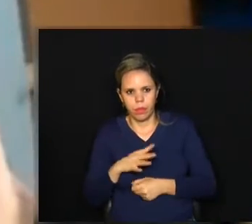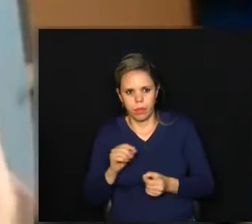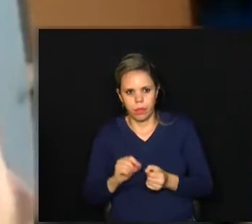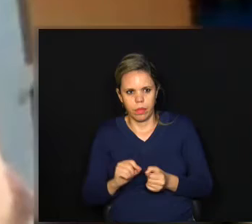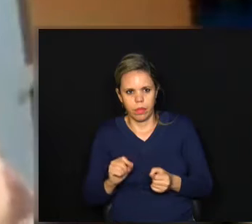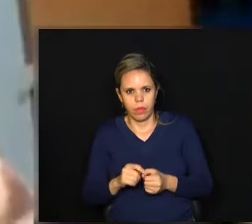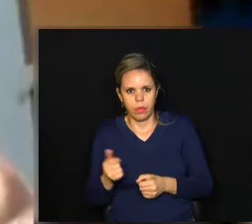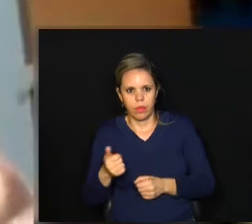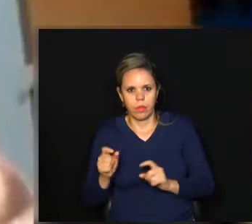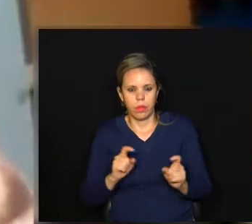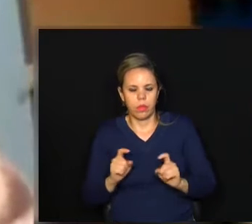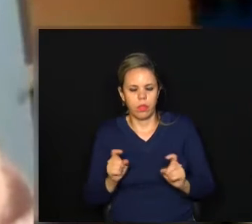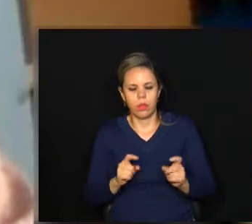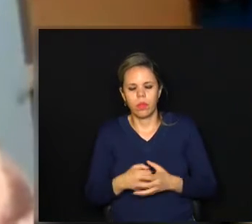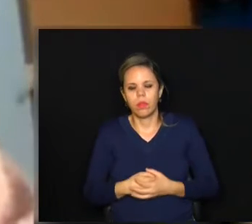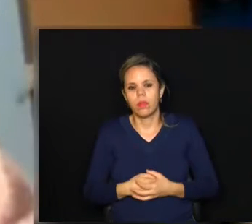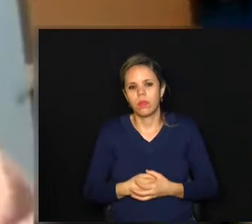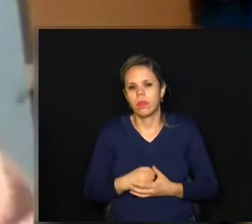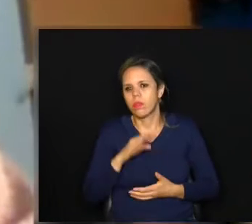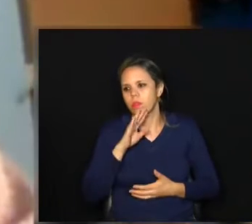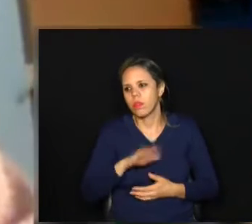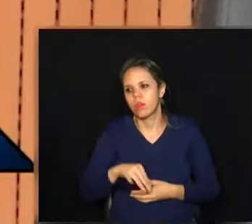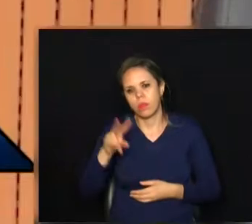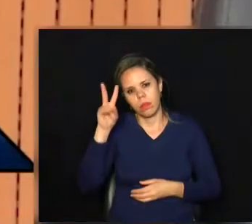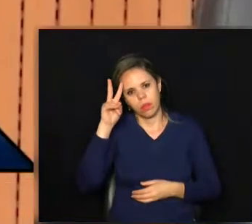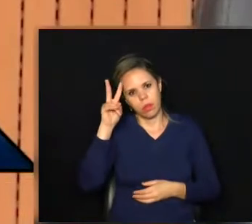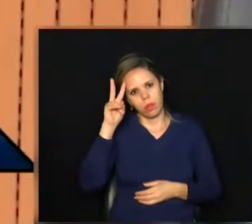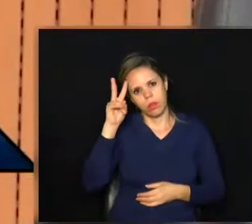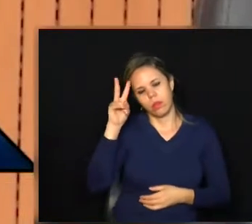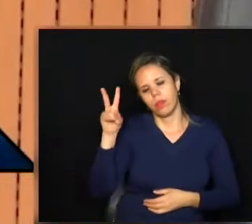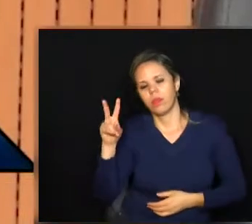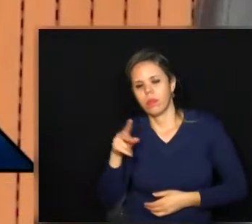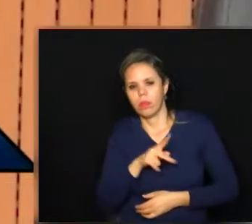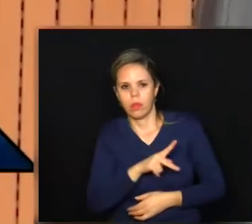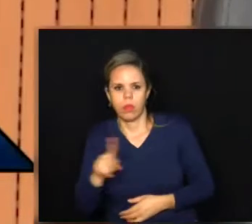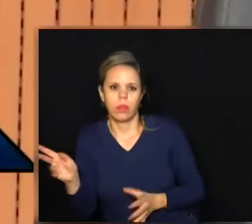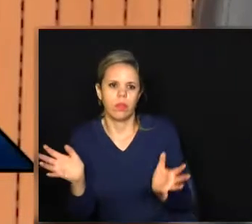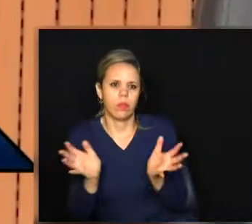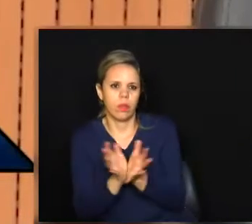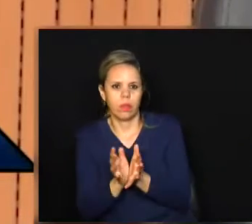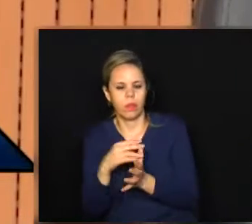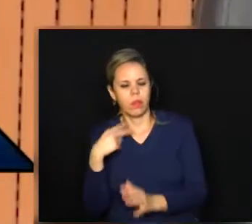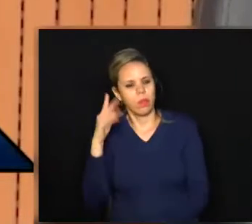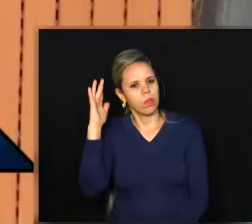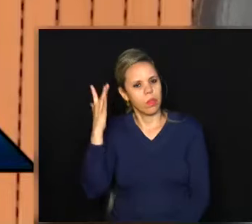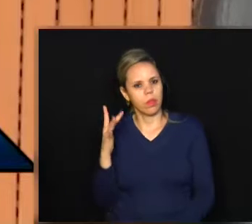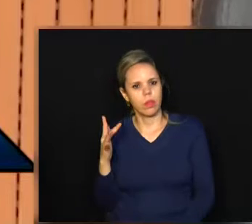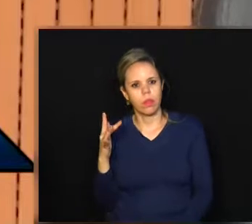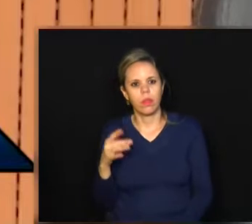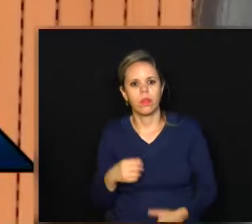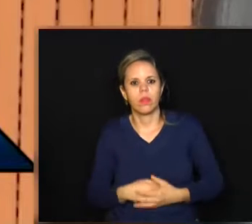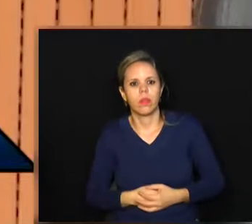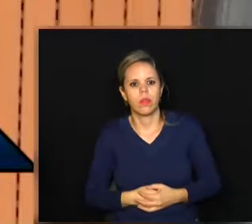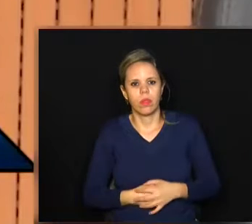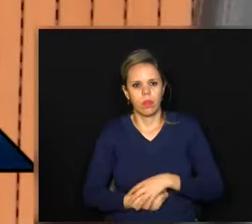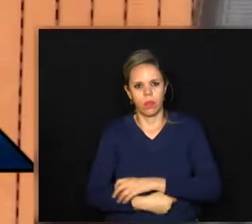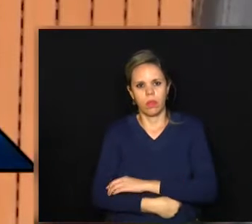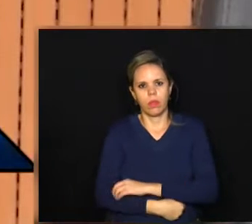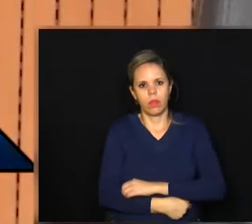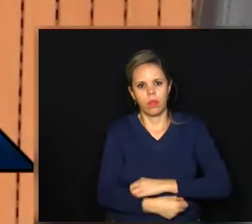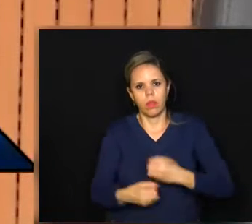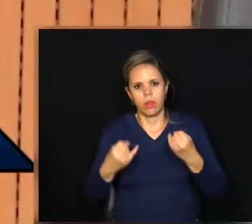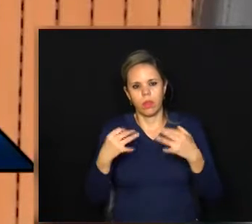sua primeira reunião na tarde desta segunda-feira. Presidente da comissão, a vereadora Guida Calisto, ressaltou